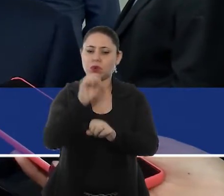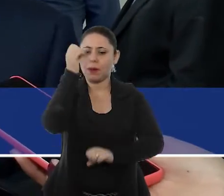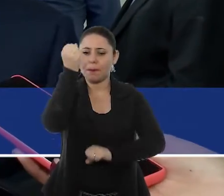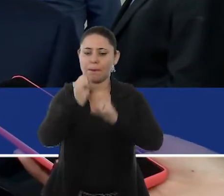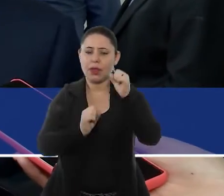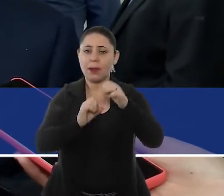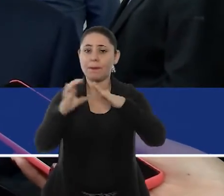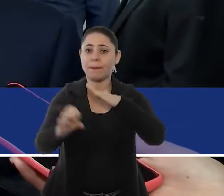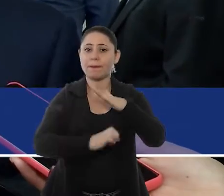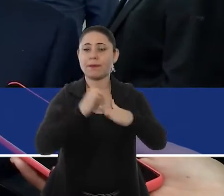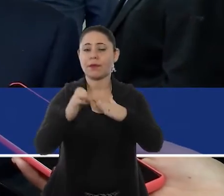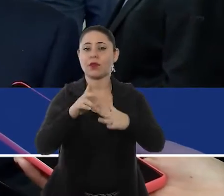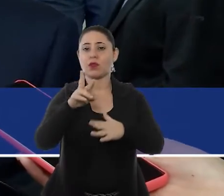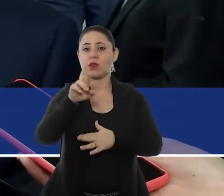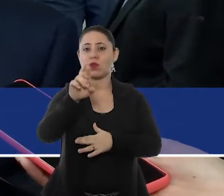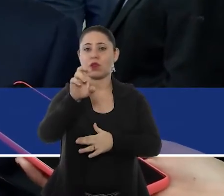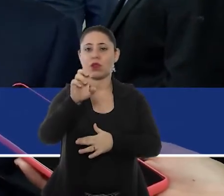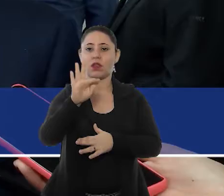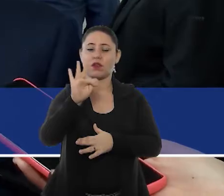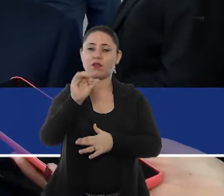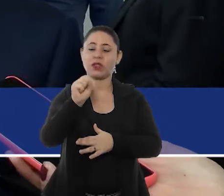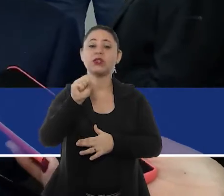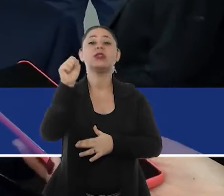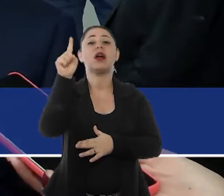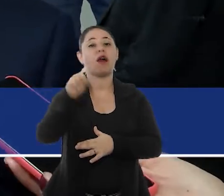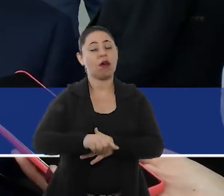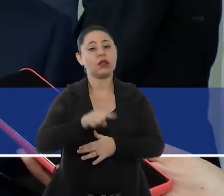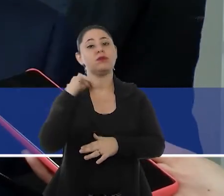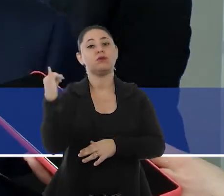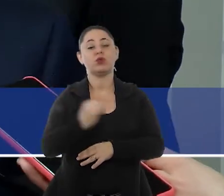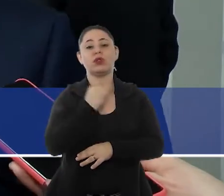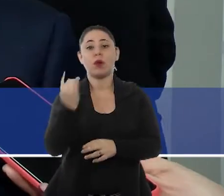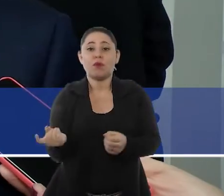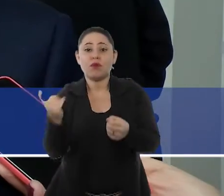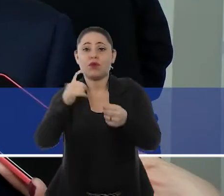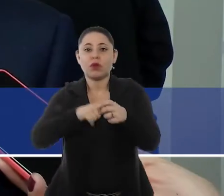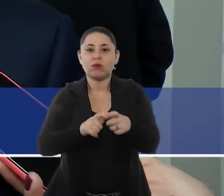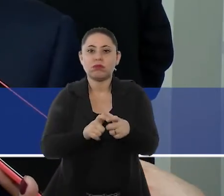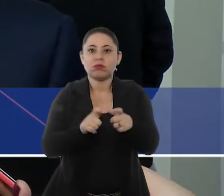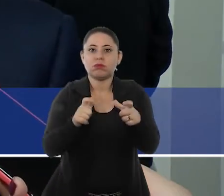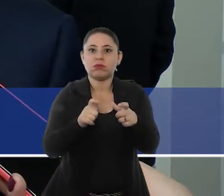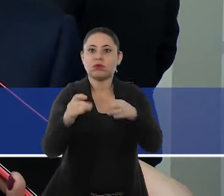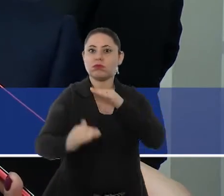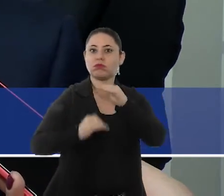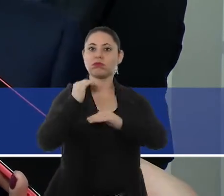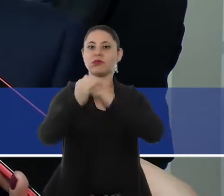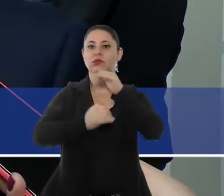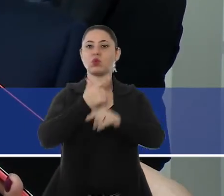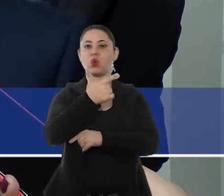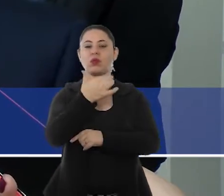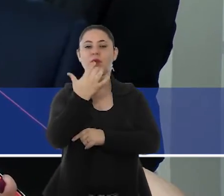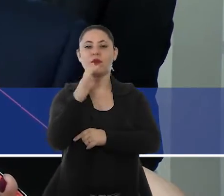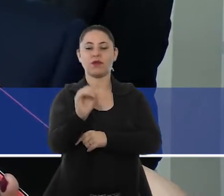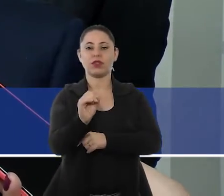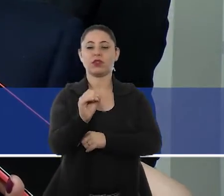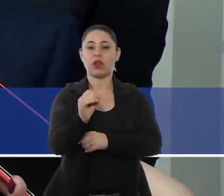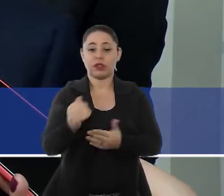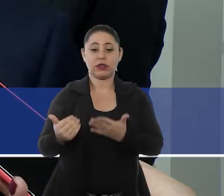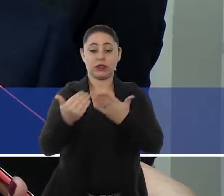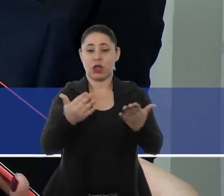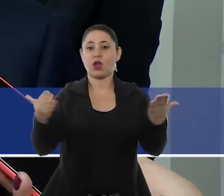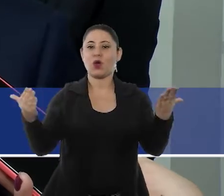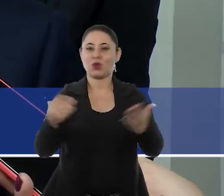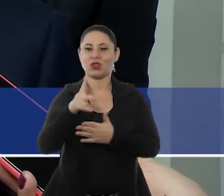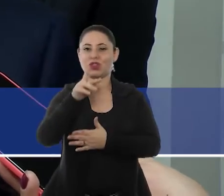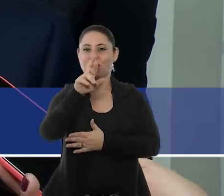demanda muito grande pelo setor empresarial do refis. Isso é uma ferramenta importante para a retomada do crescimento de